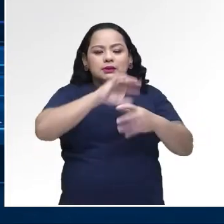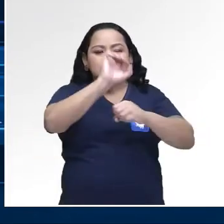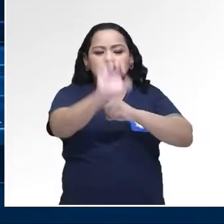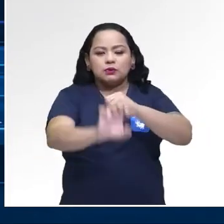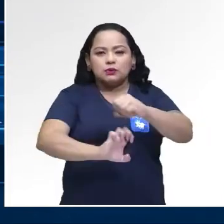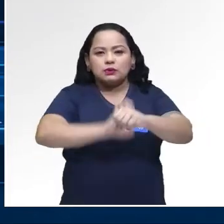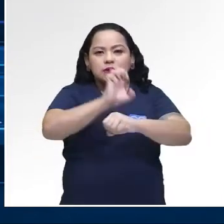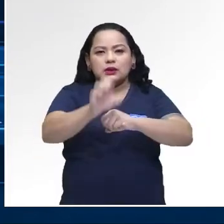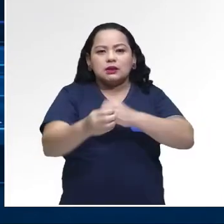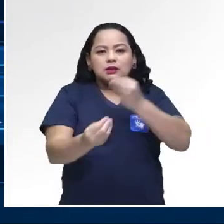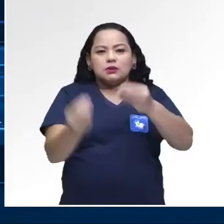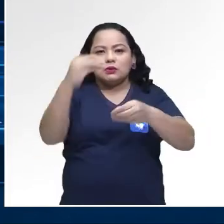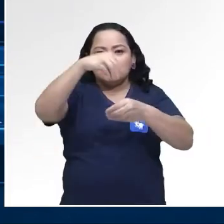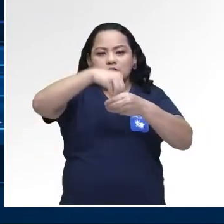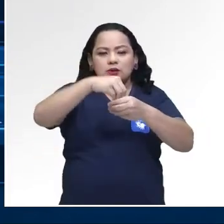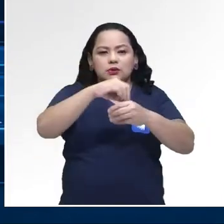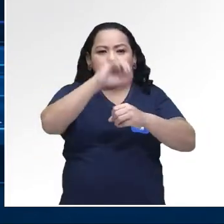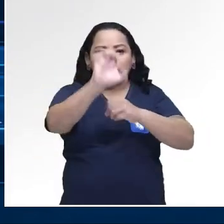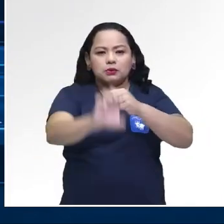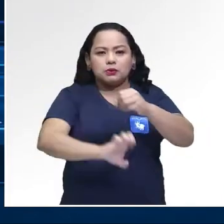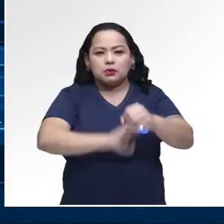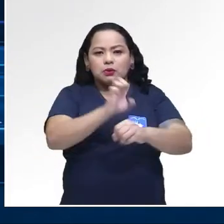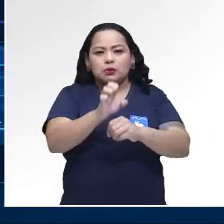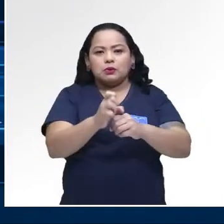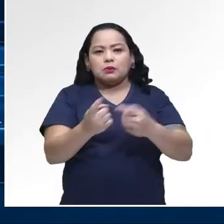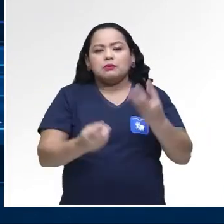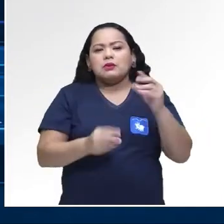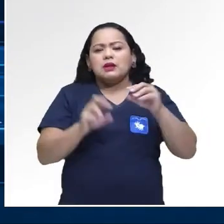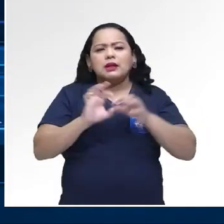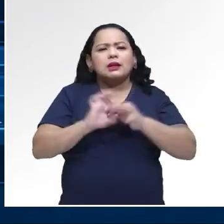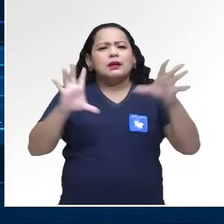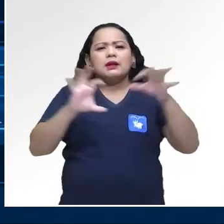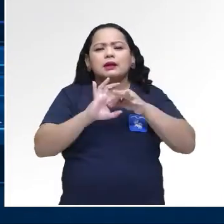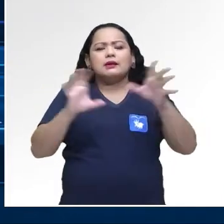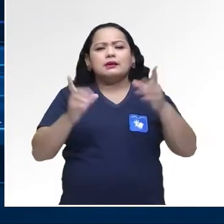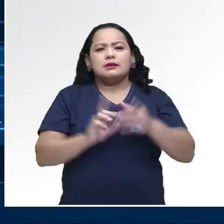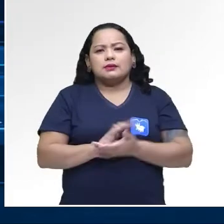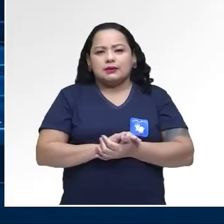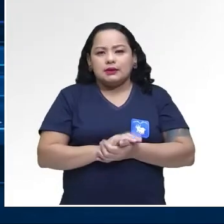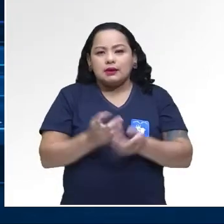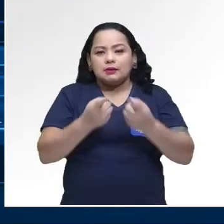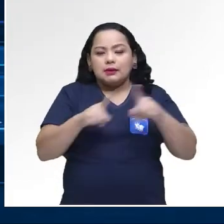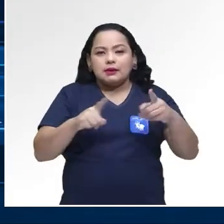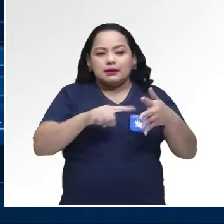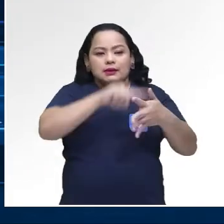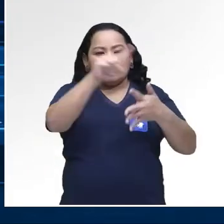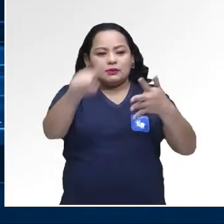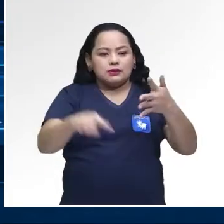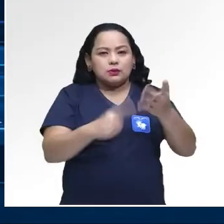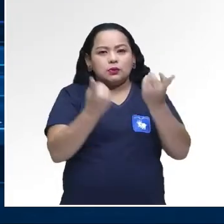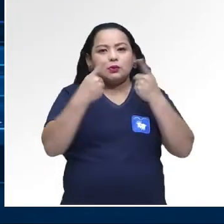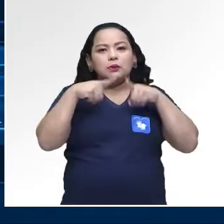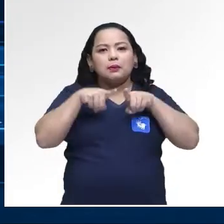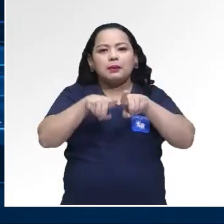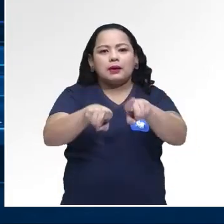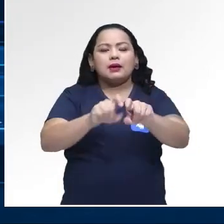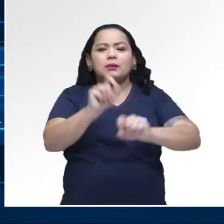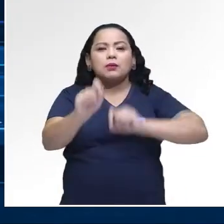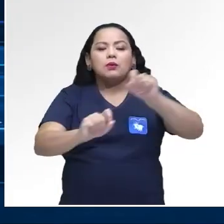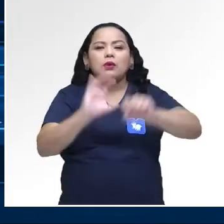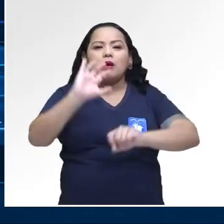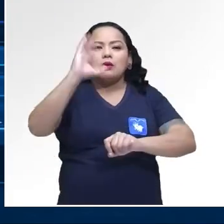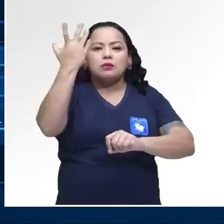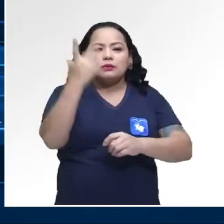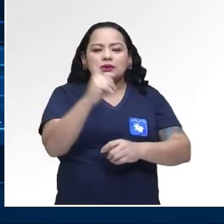elétrons, ele vai passar, ó, de formas independentes. E aí, no caso do circuito em paralelo, o que acontece?